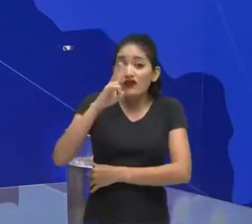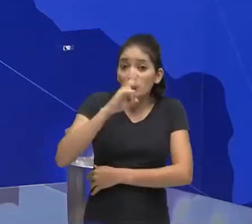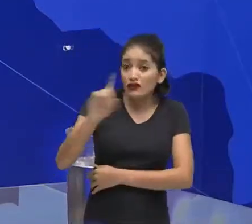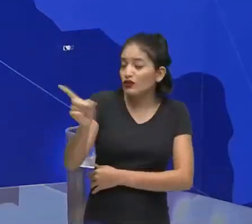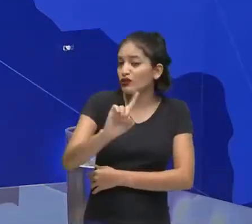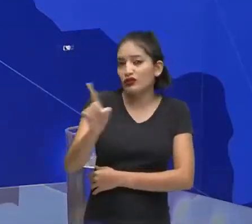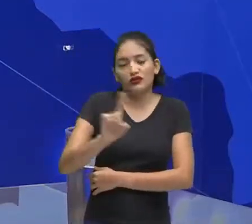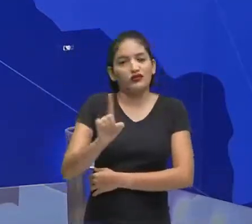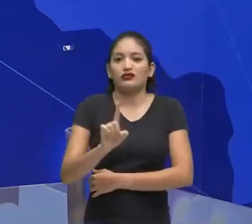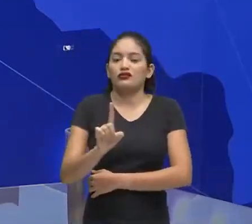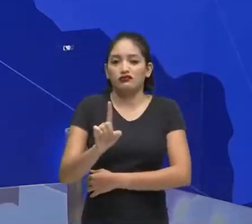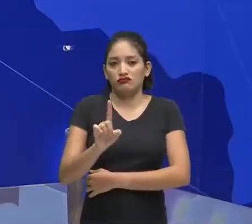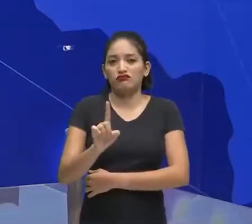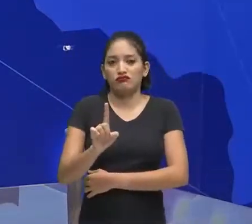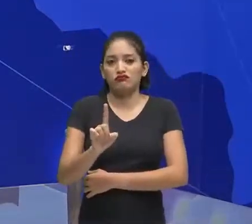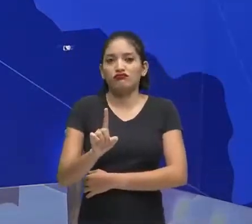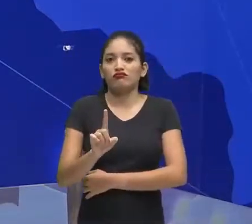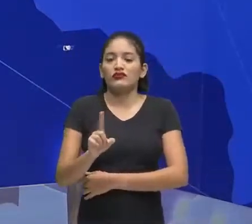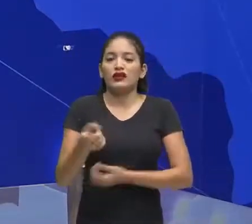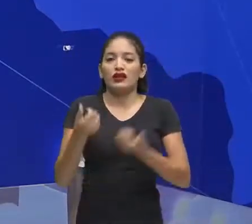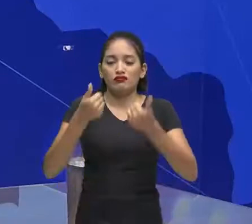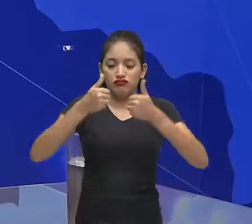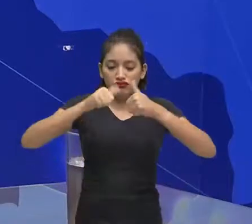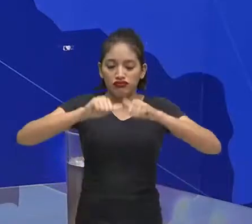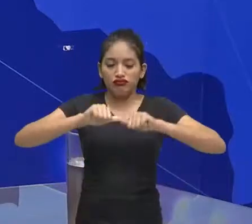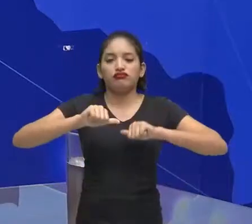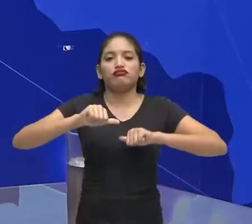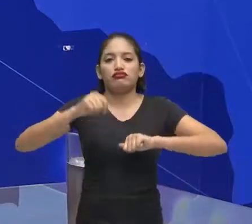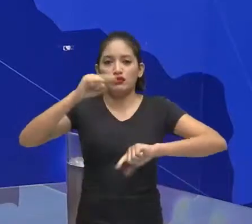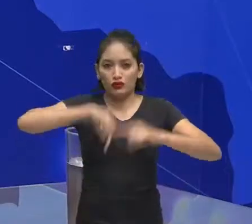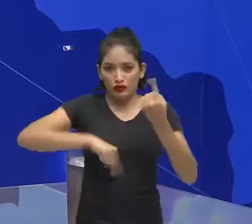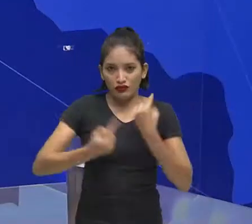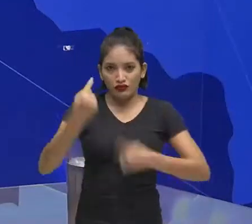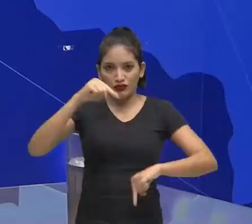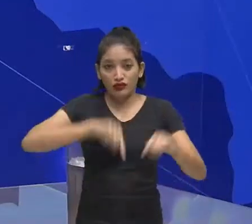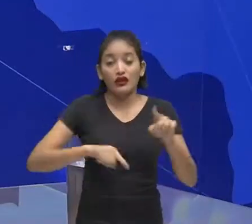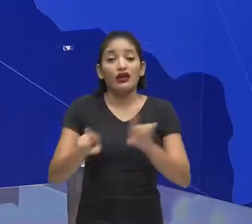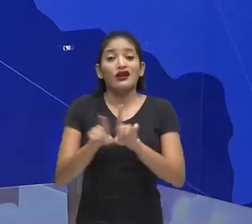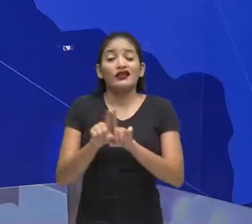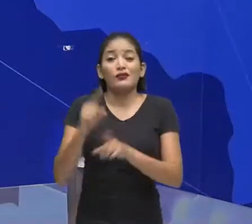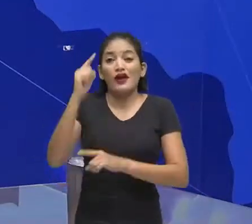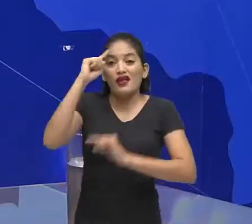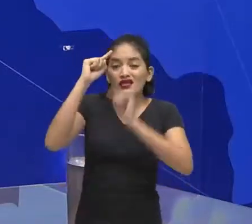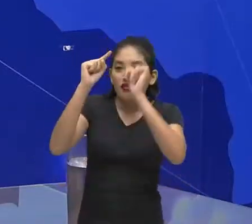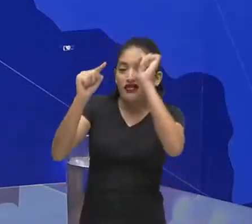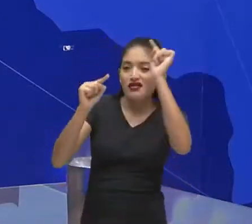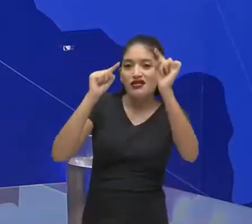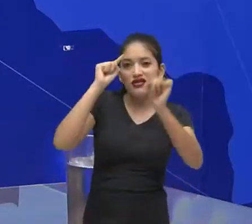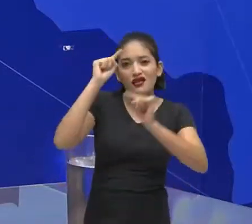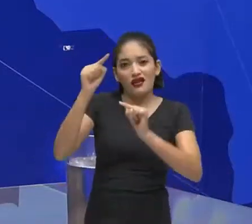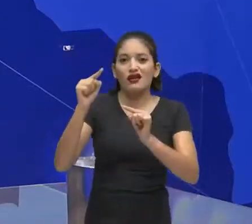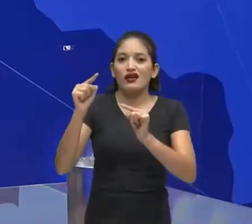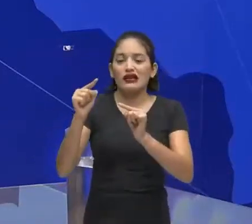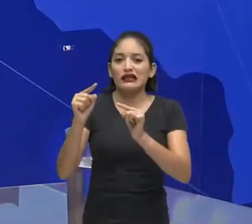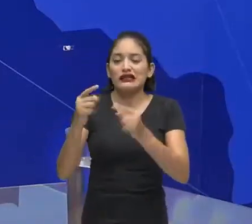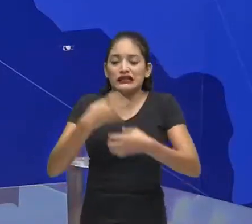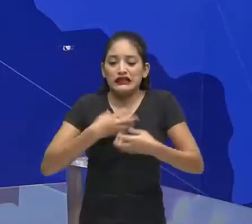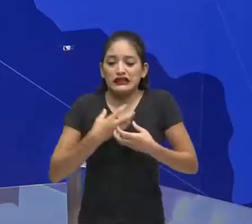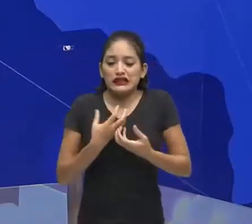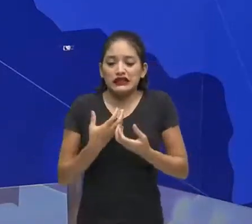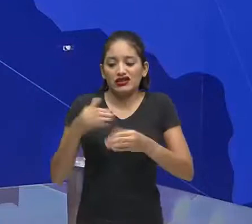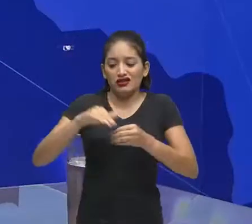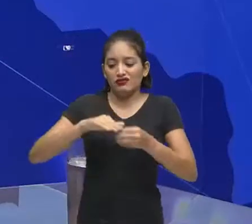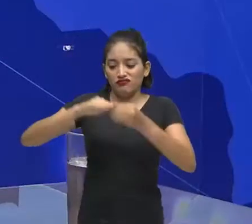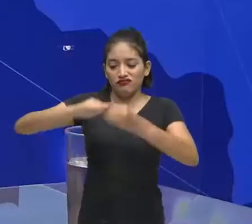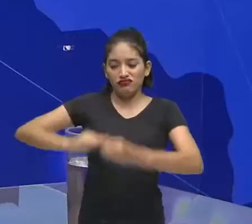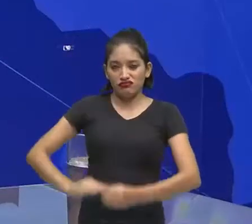baixa orgânica, tem uma baixa de produção no organismo, as ideias são sempre de inferiorização, a pessoa